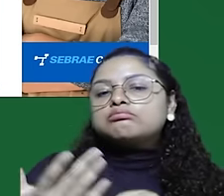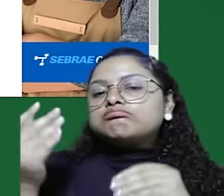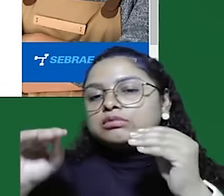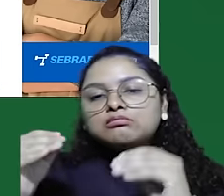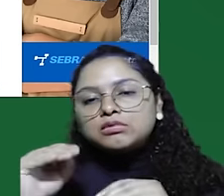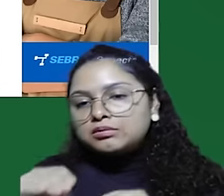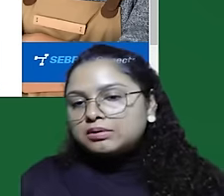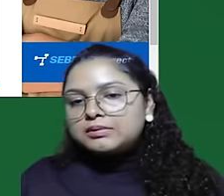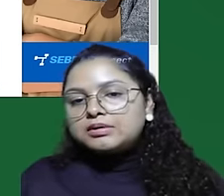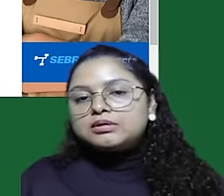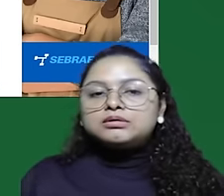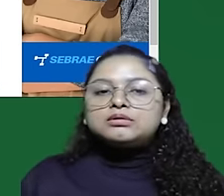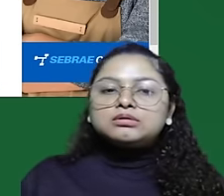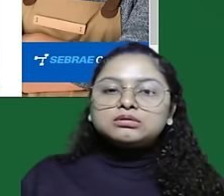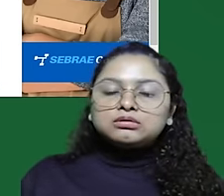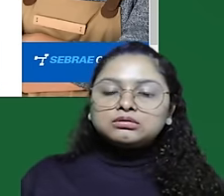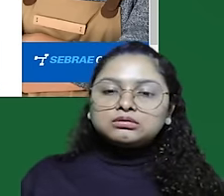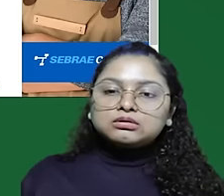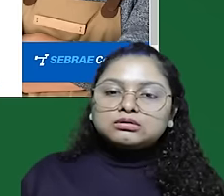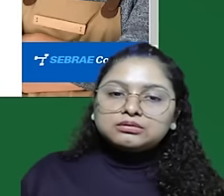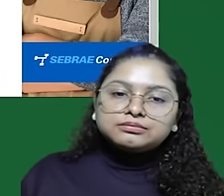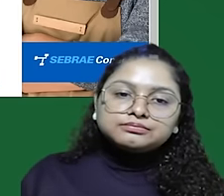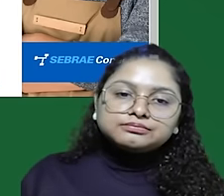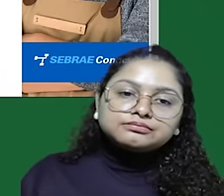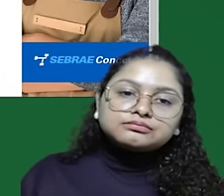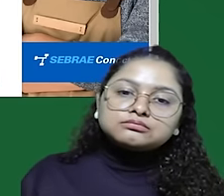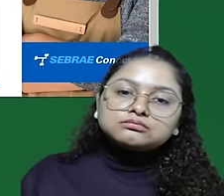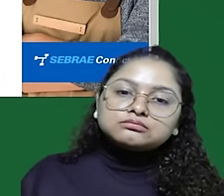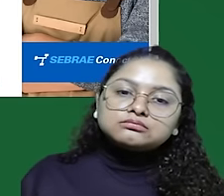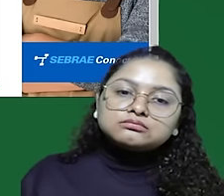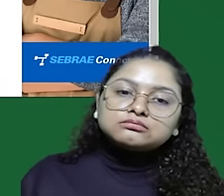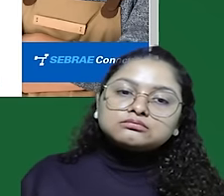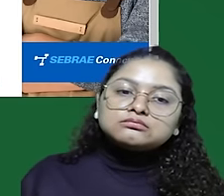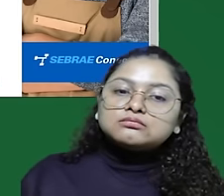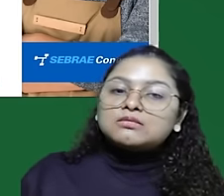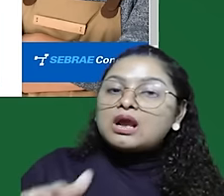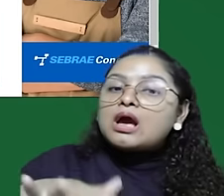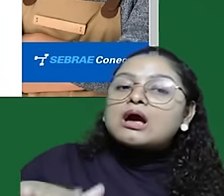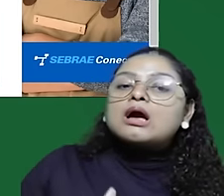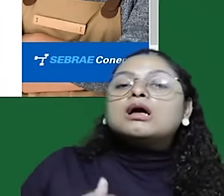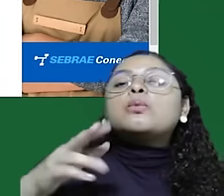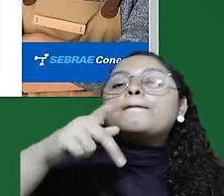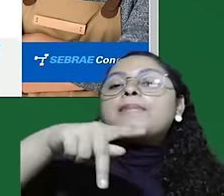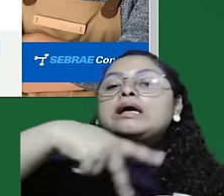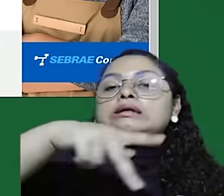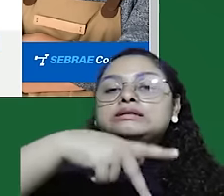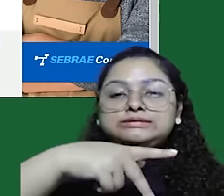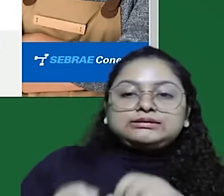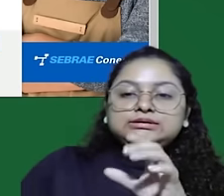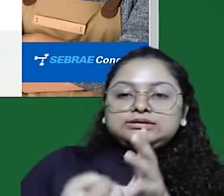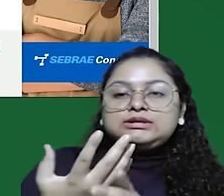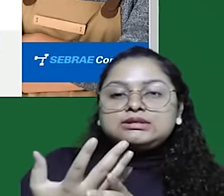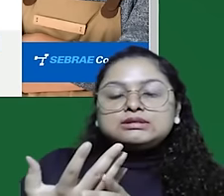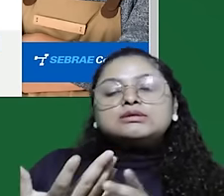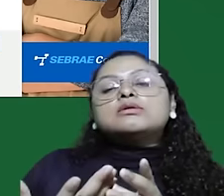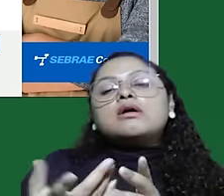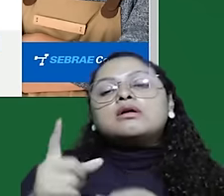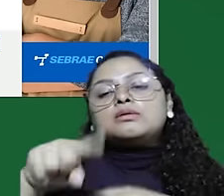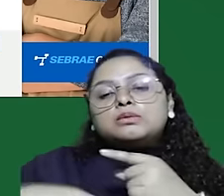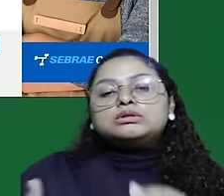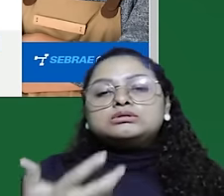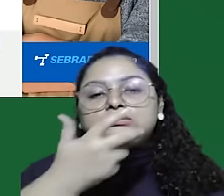preenchimento aqui do cadastro do produto sem observações a parte da nacionalidade né do produto feito isso